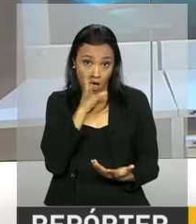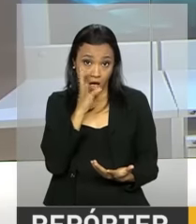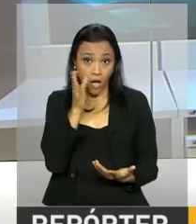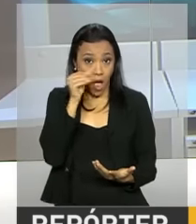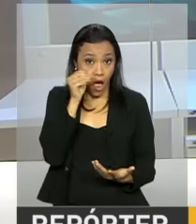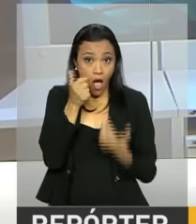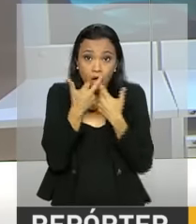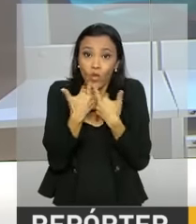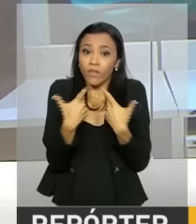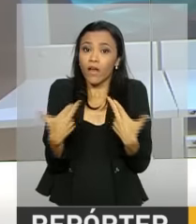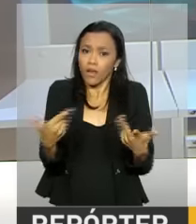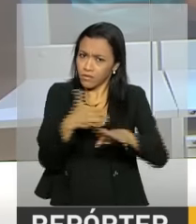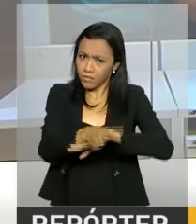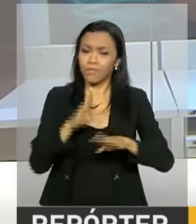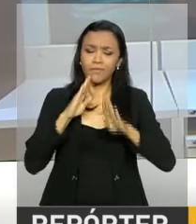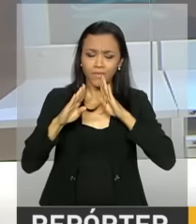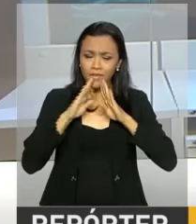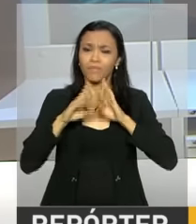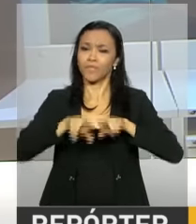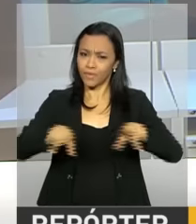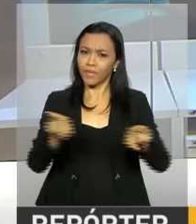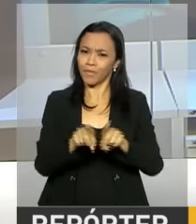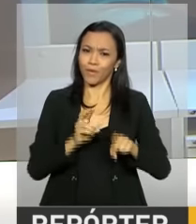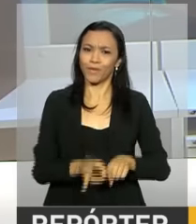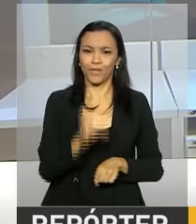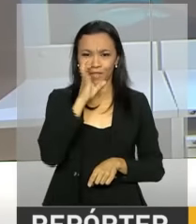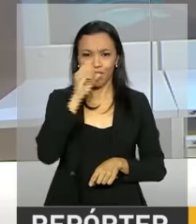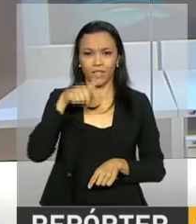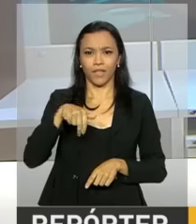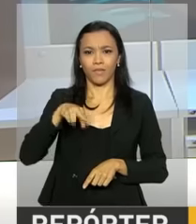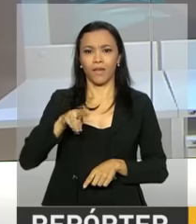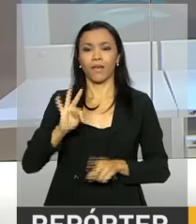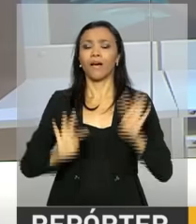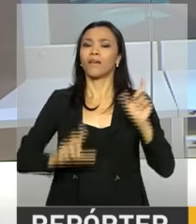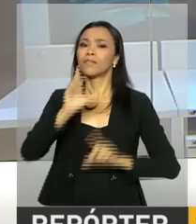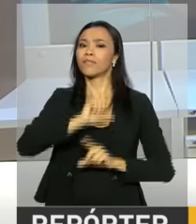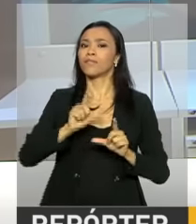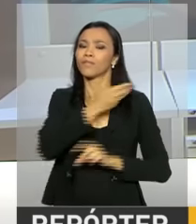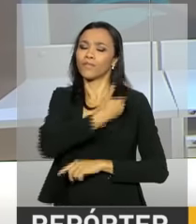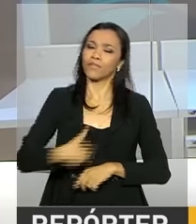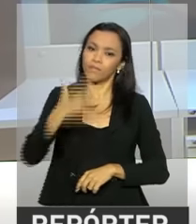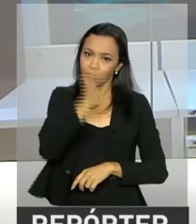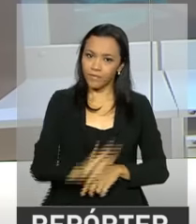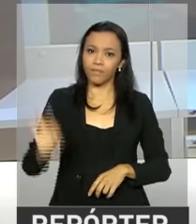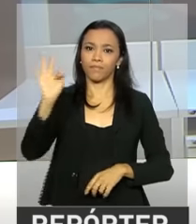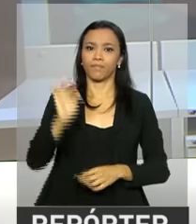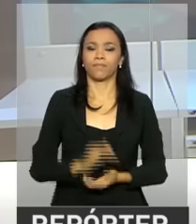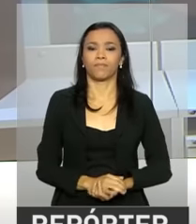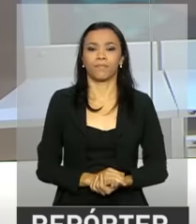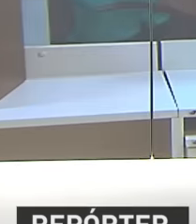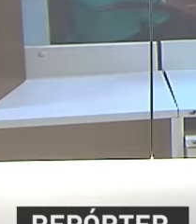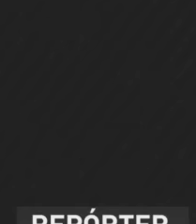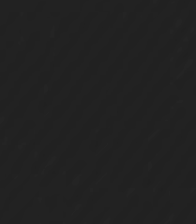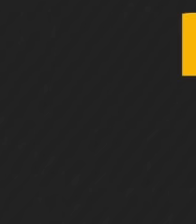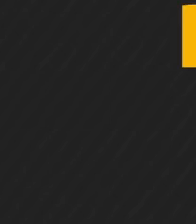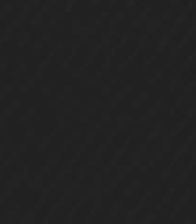acompanhar também as novidades em nossas redes sociais Continue com a gente aqui na NBR a TV do Governo